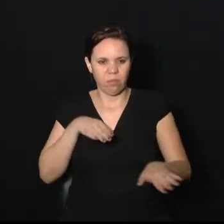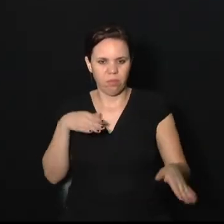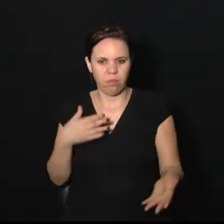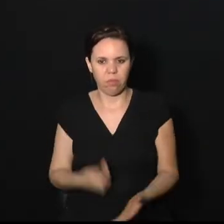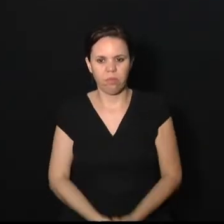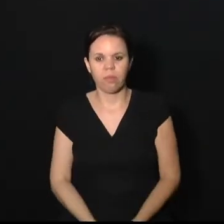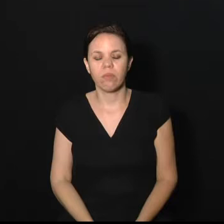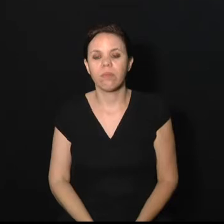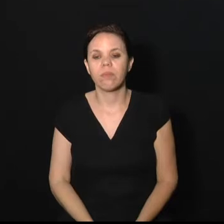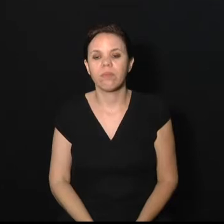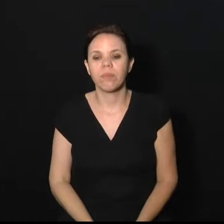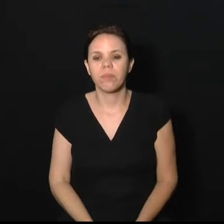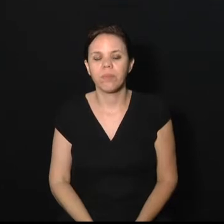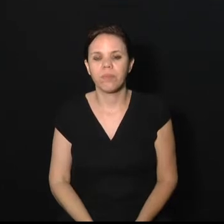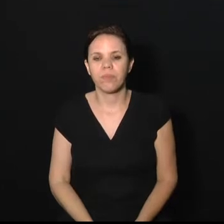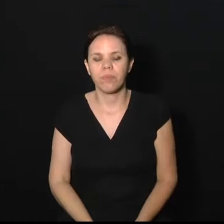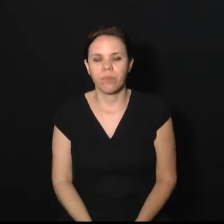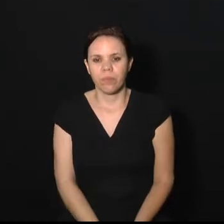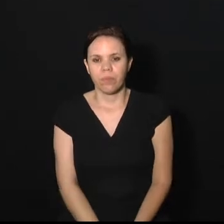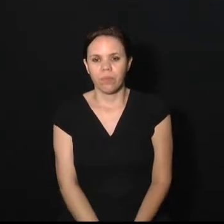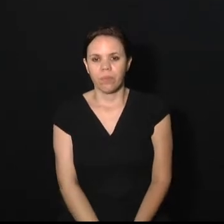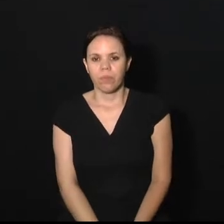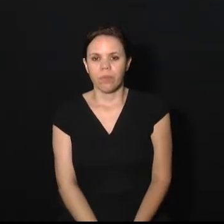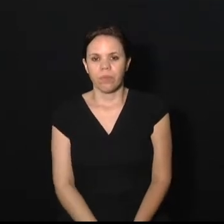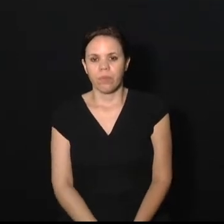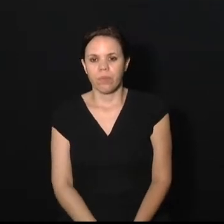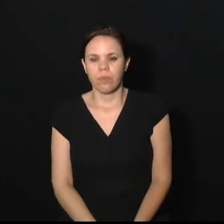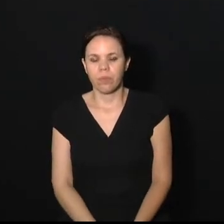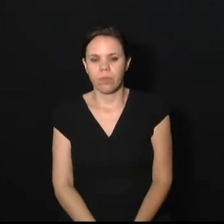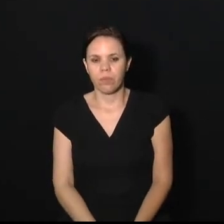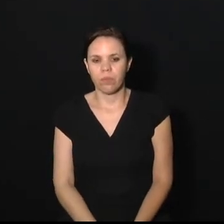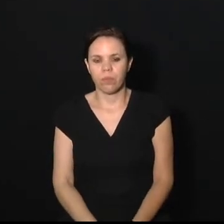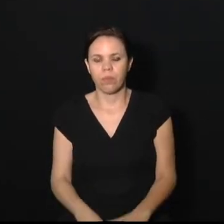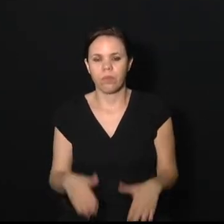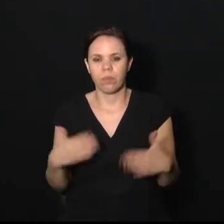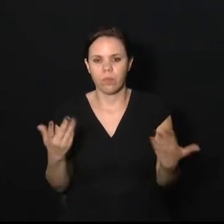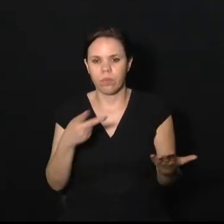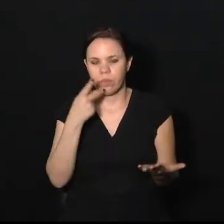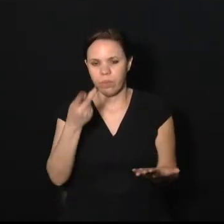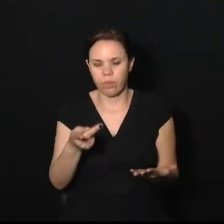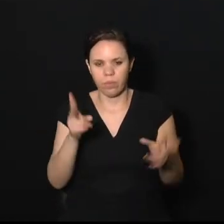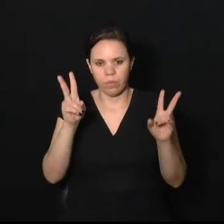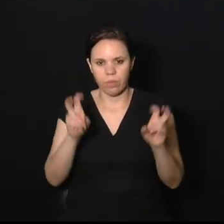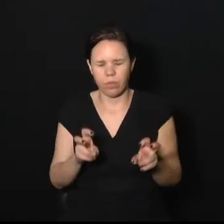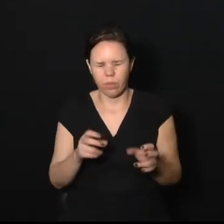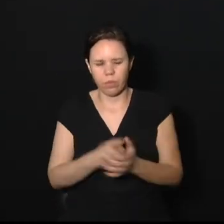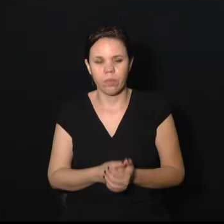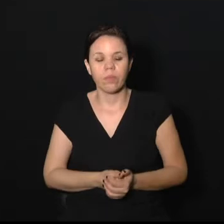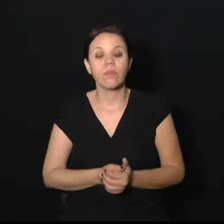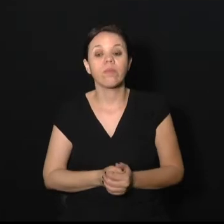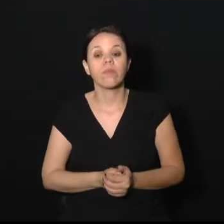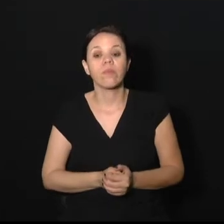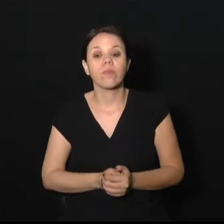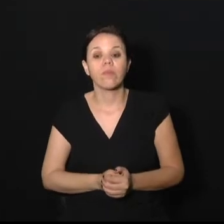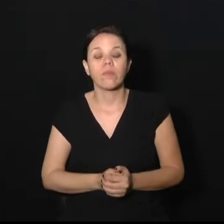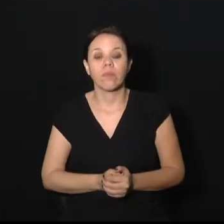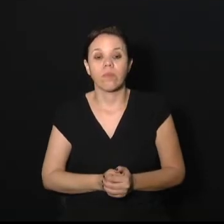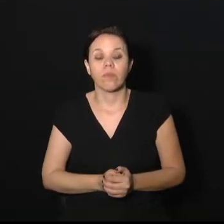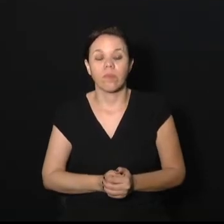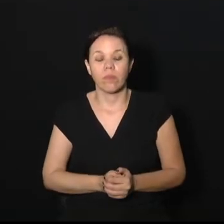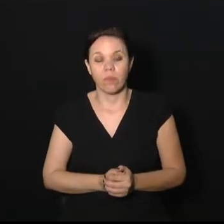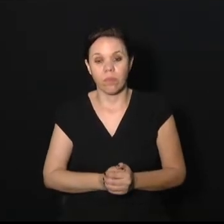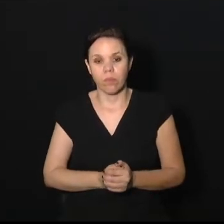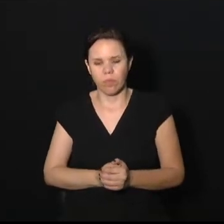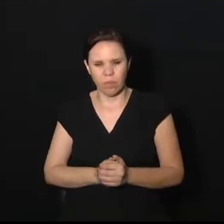mais. Então, foi bem positivo. E quando a gente fala em relação a... Acho que saiu um pouquinho a fonte. Ai,